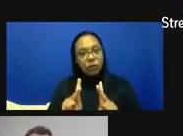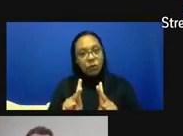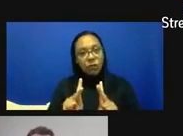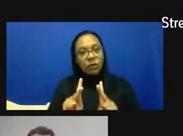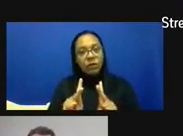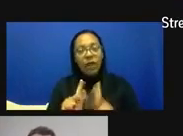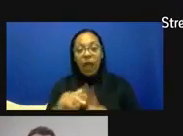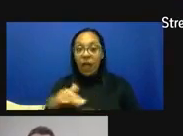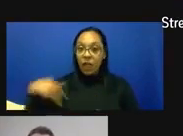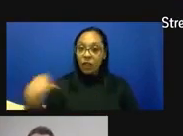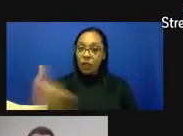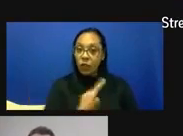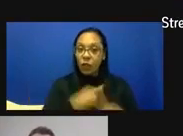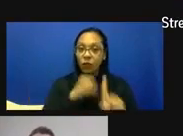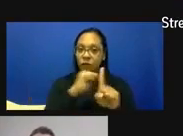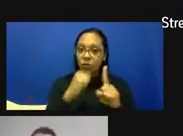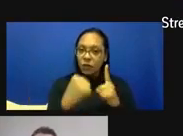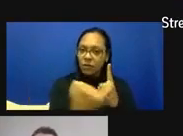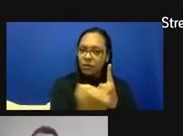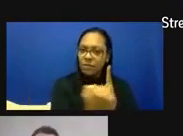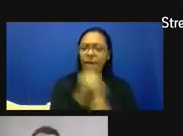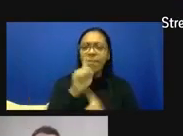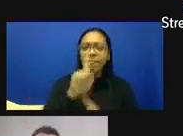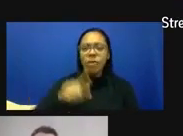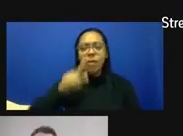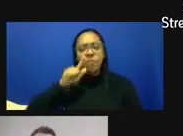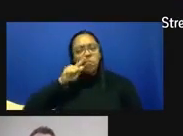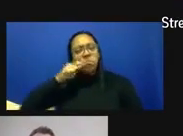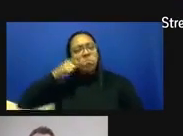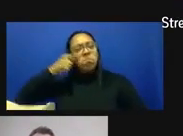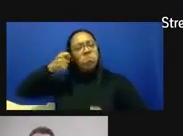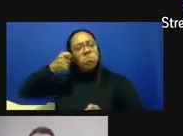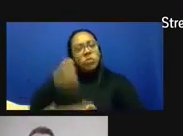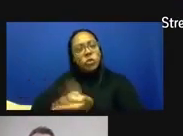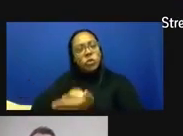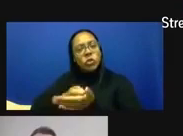nossa sociedade, nós sabemos, é machista, opressora,